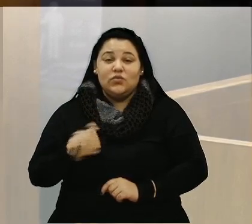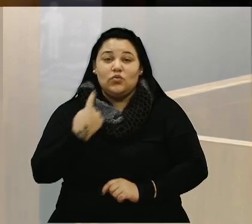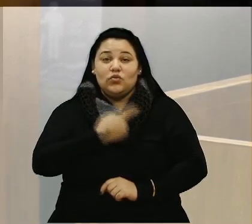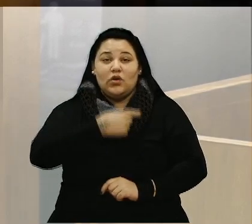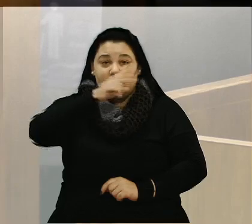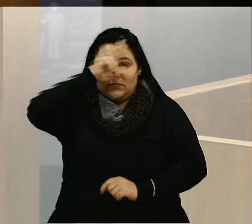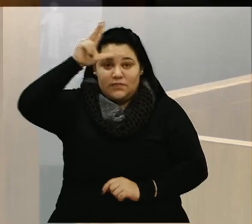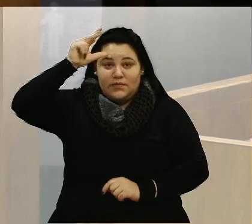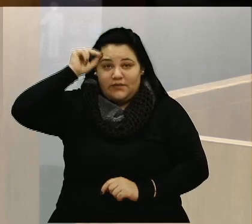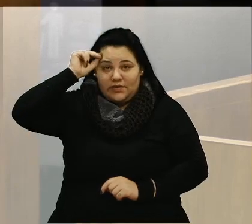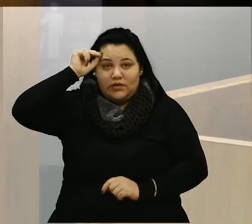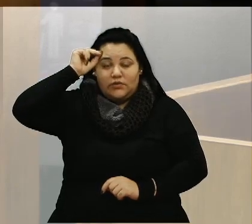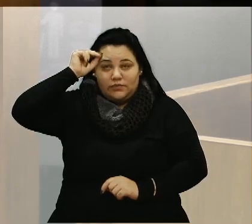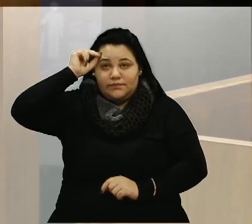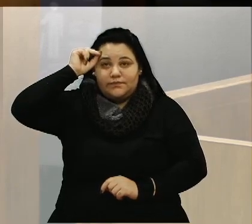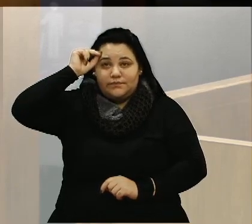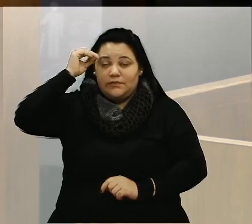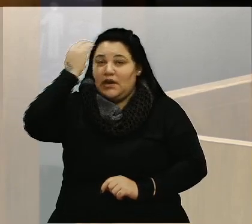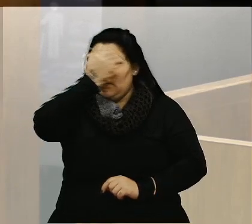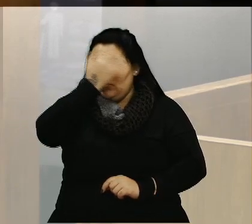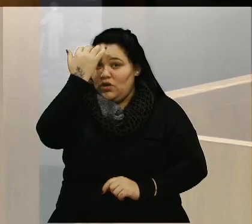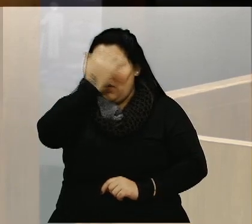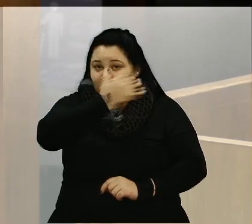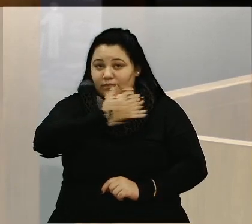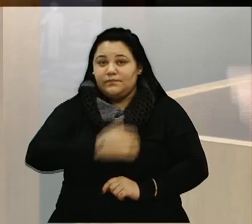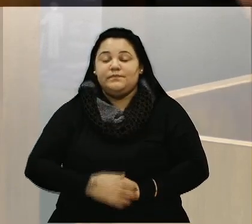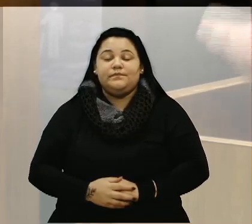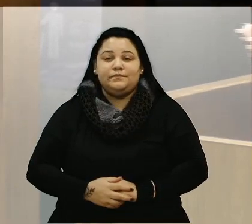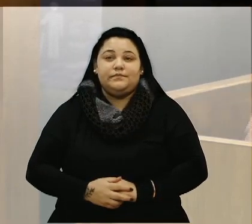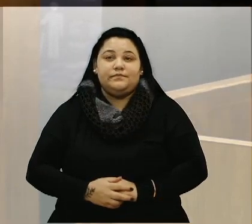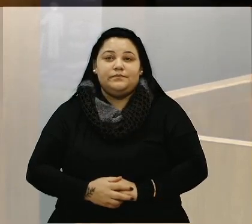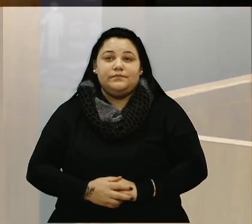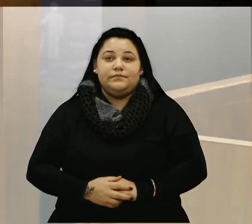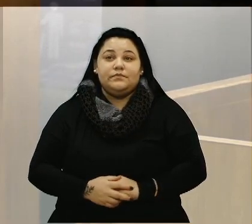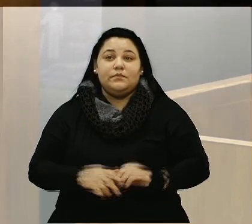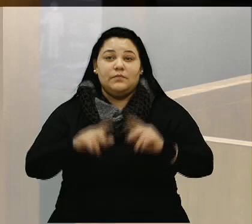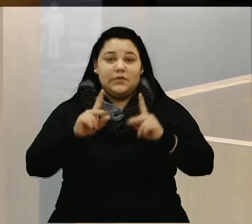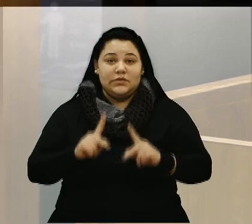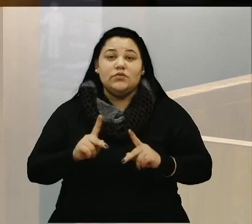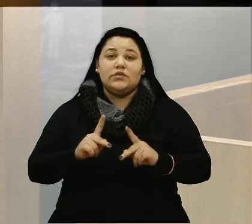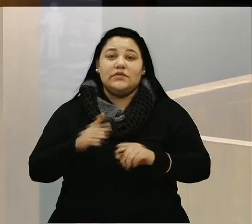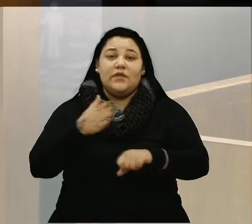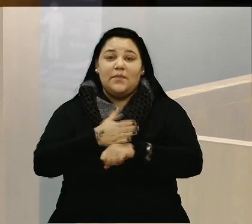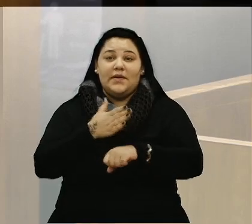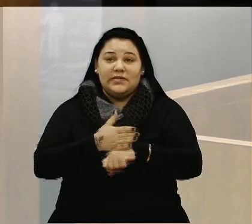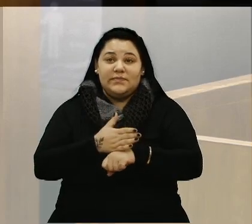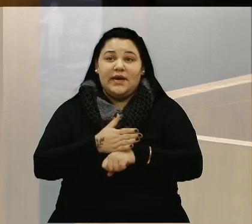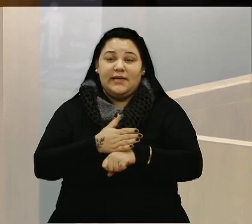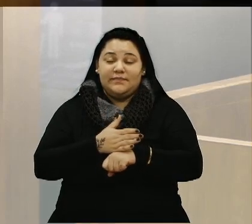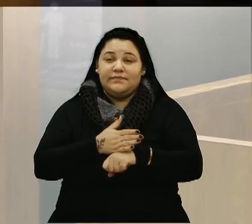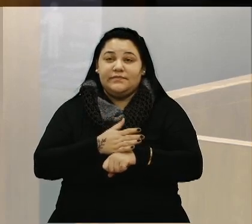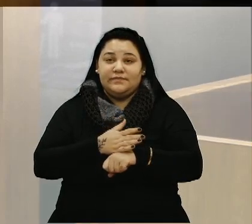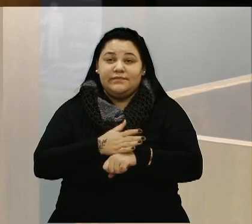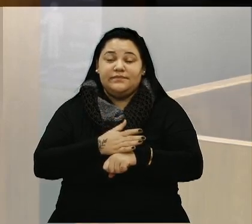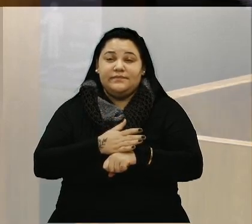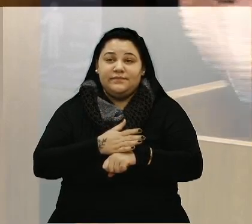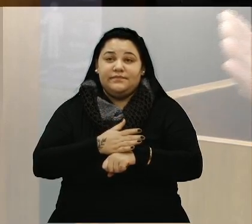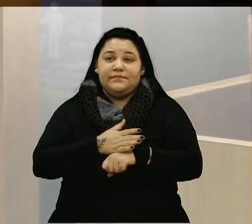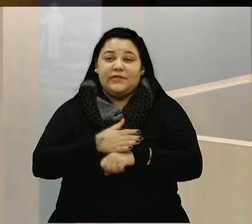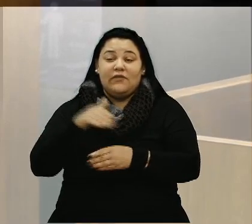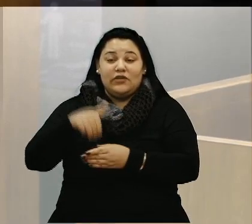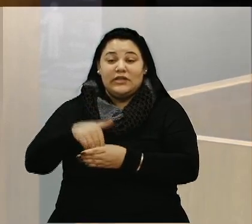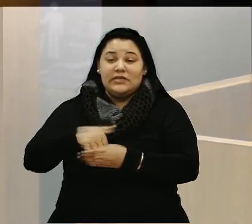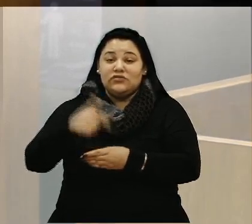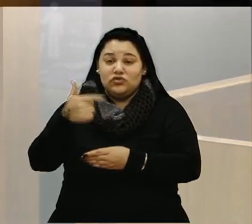prefeito Adiló, que são candidatos aí à prefeitura. Não sei